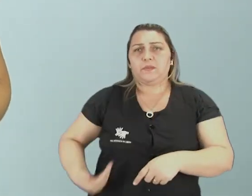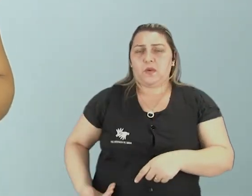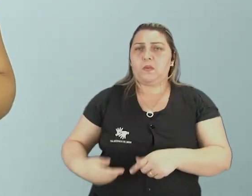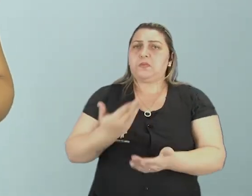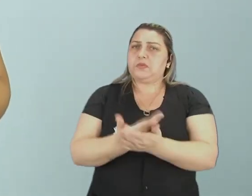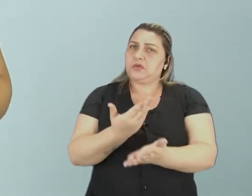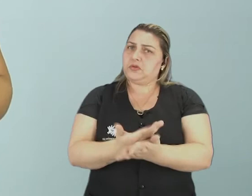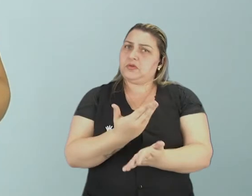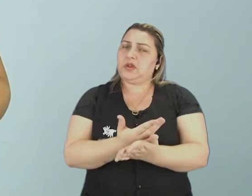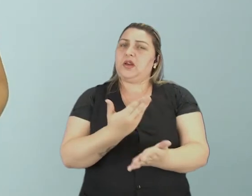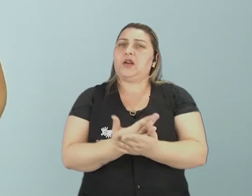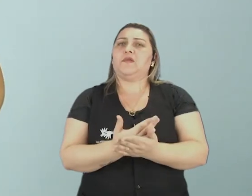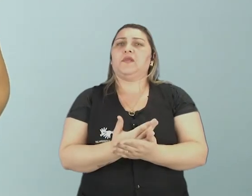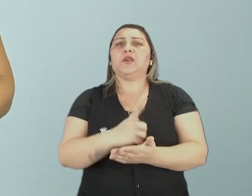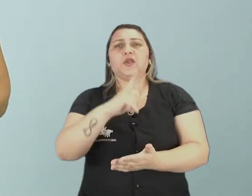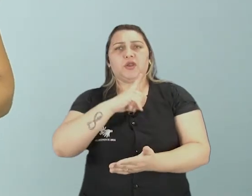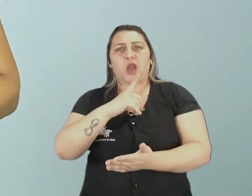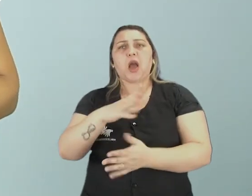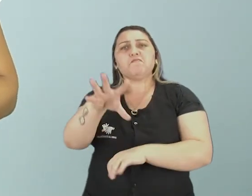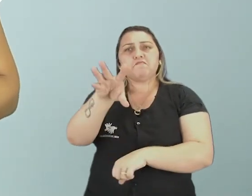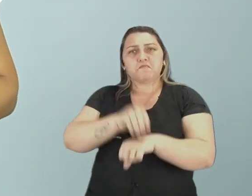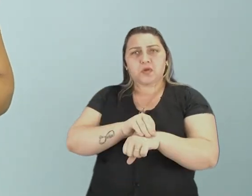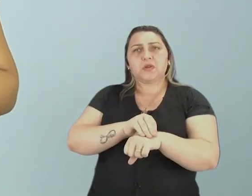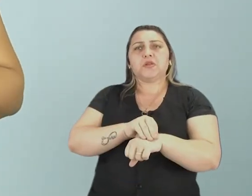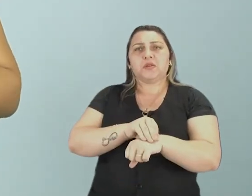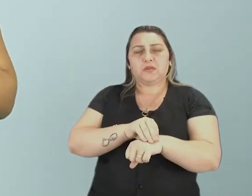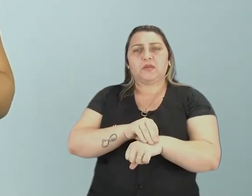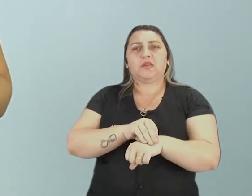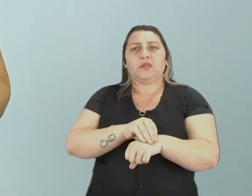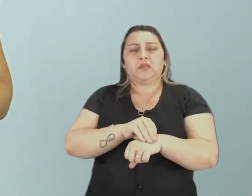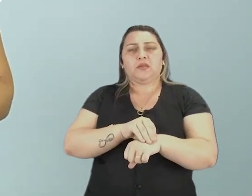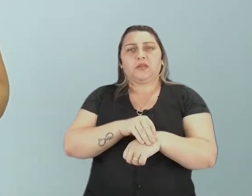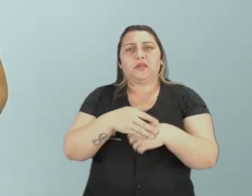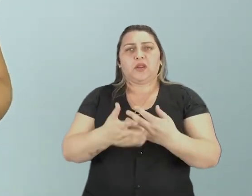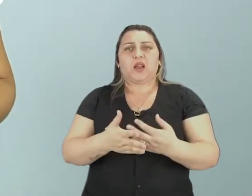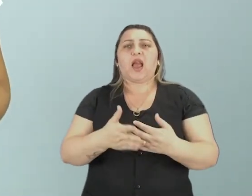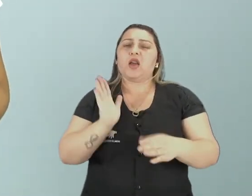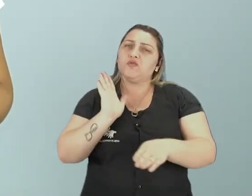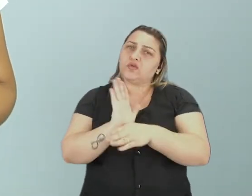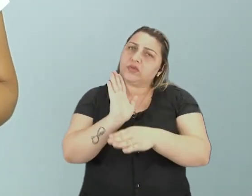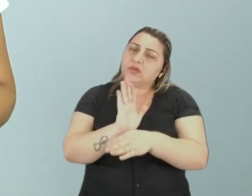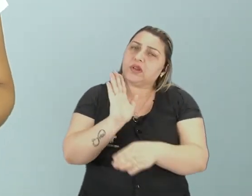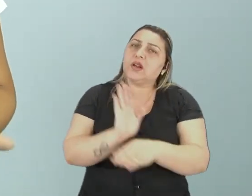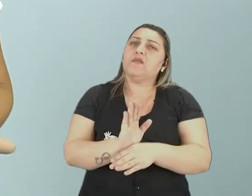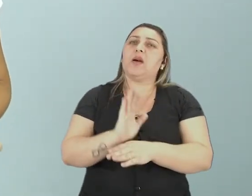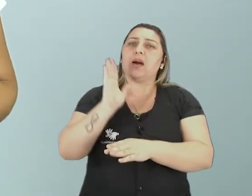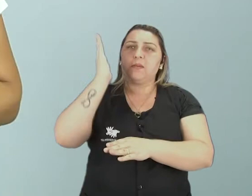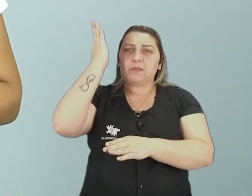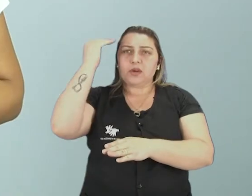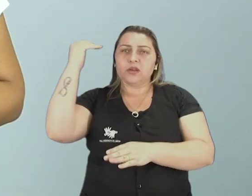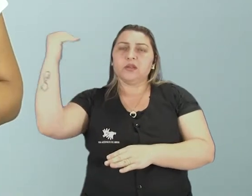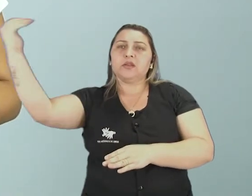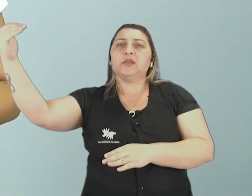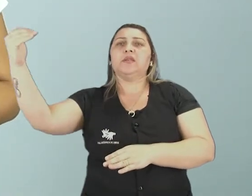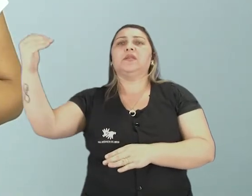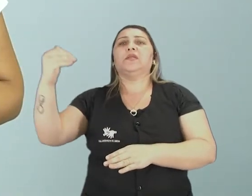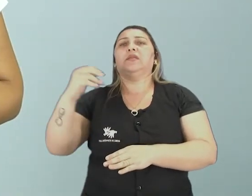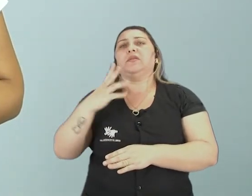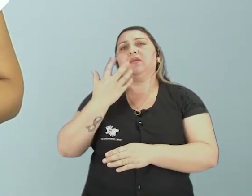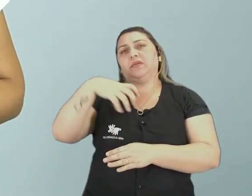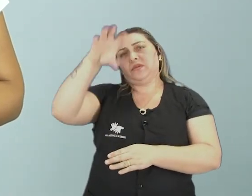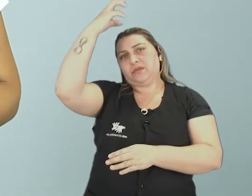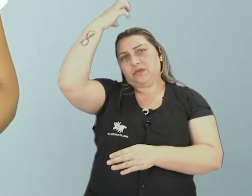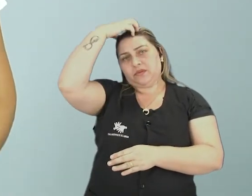letrados, ou seja, quem detinha de conhecimento, quem de certa forma contribuía para o sucesso do poder